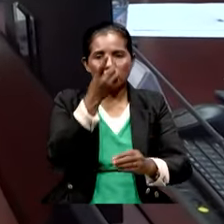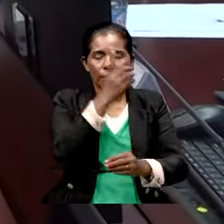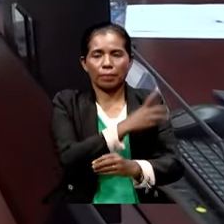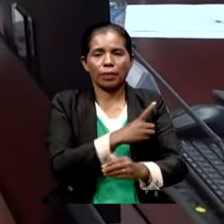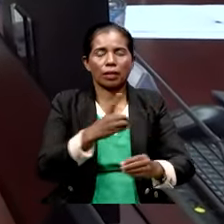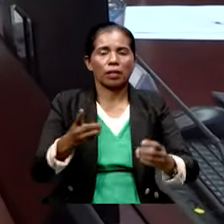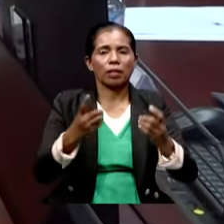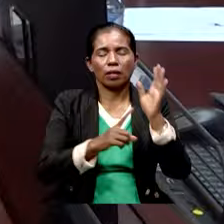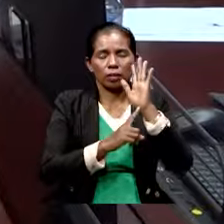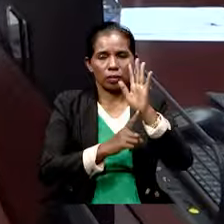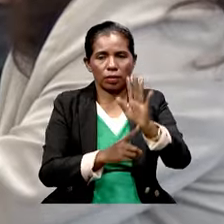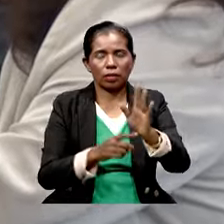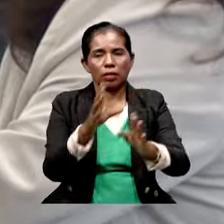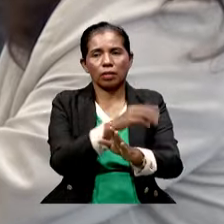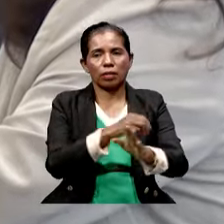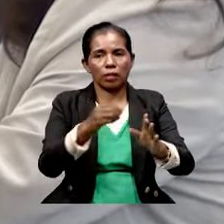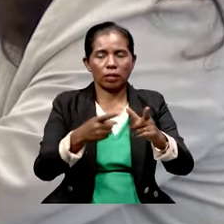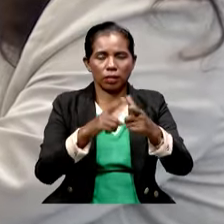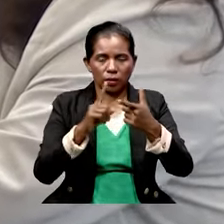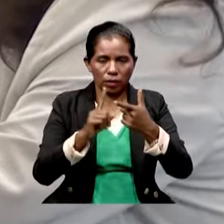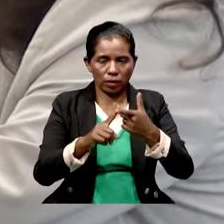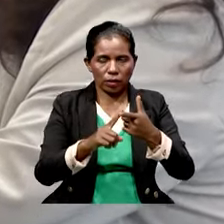de introduz elementos inovadores nessa